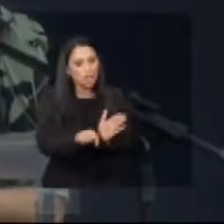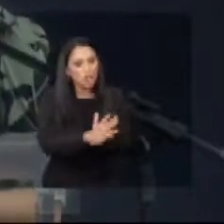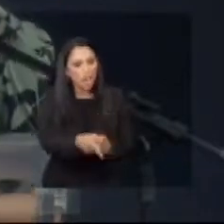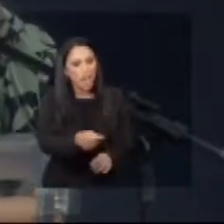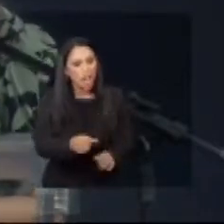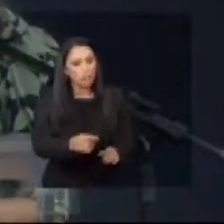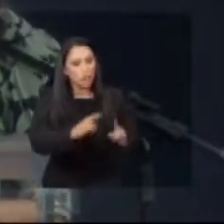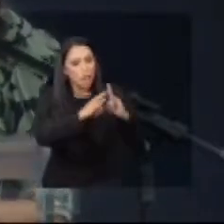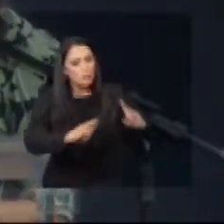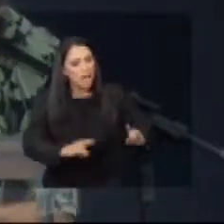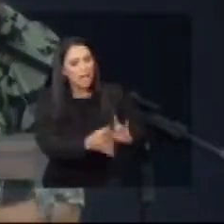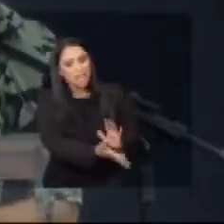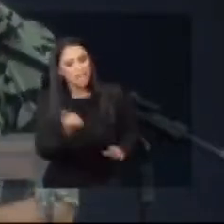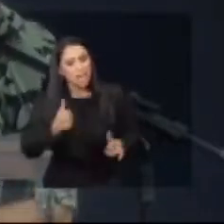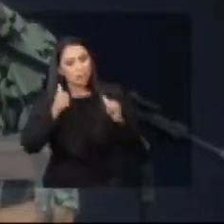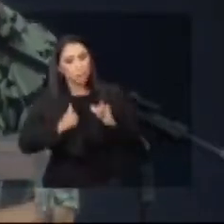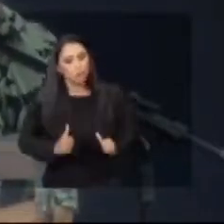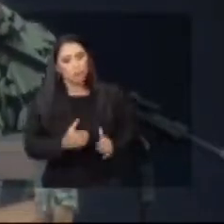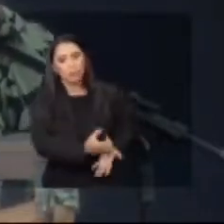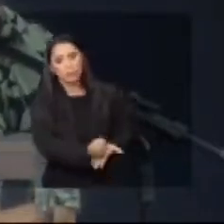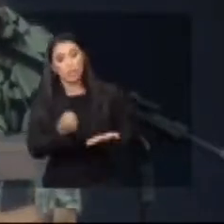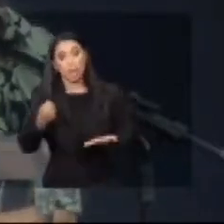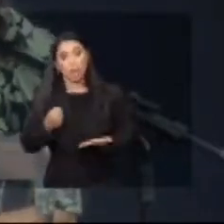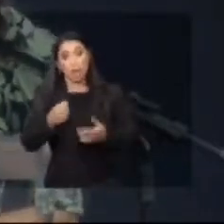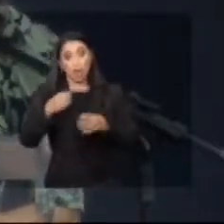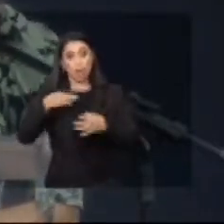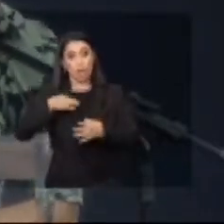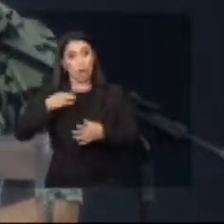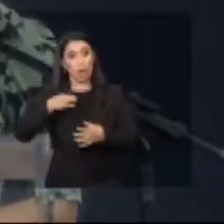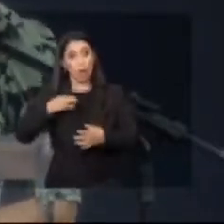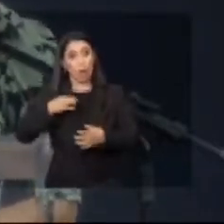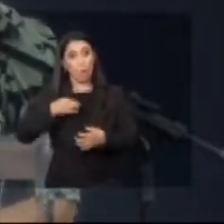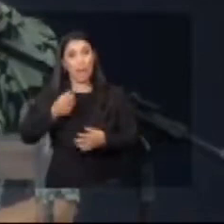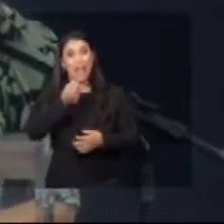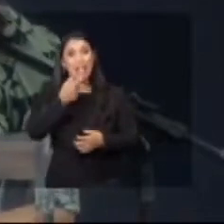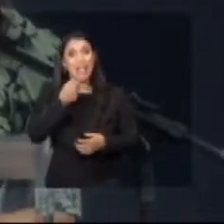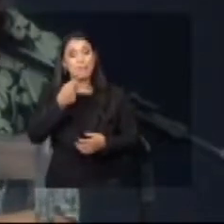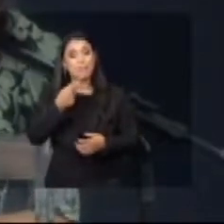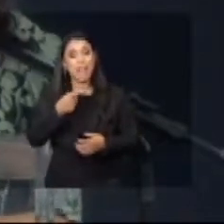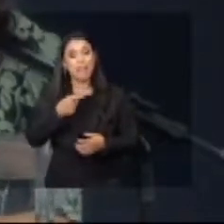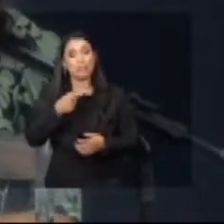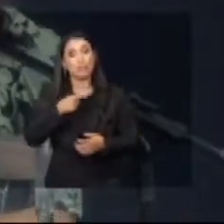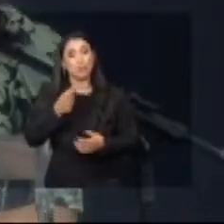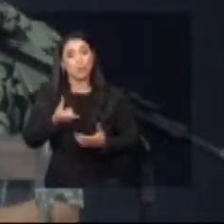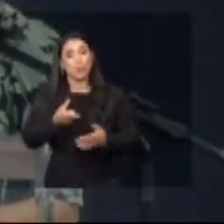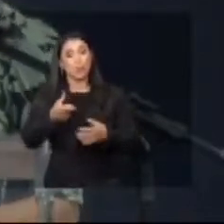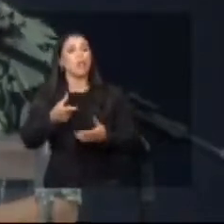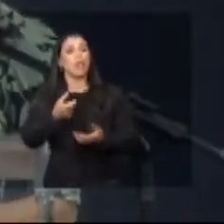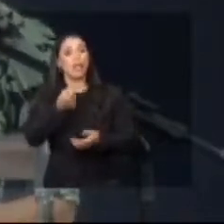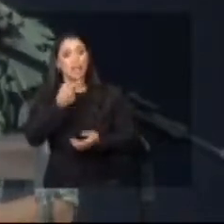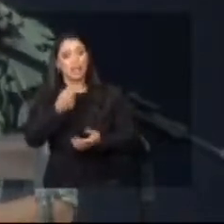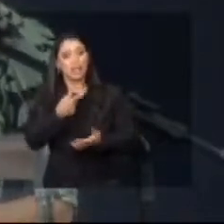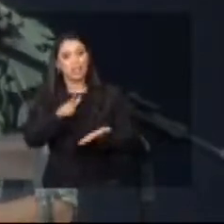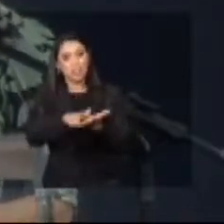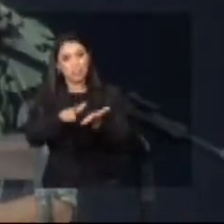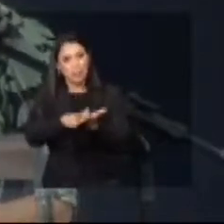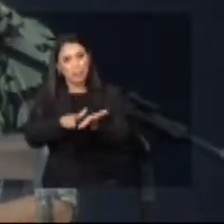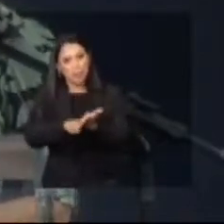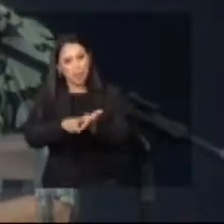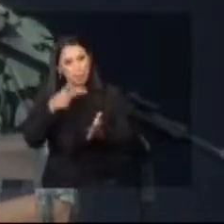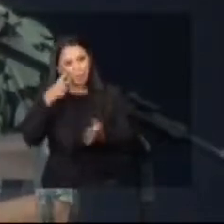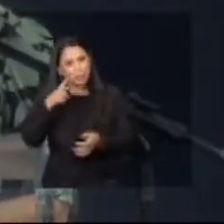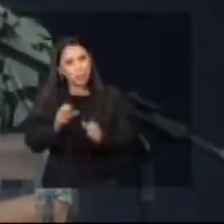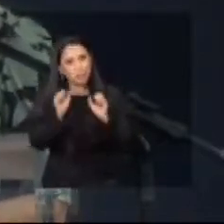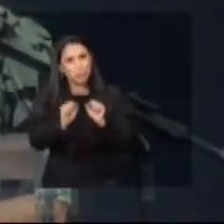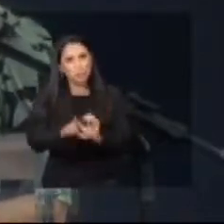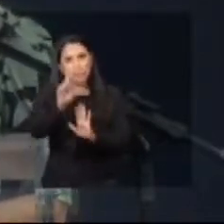da barraca e pegou a sua mochila né ela estavam só as roupas seu remédio para epilepsia E os papéis queria juntava para ver se ele tinha direito a aposentadoria